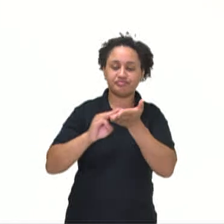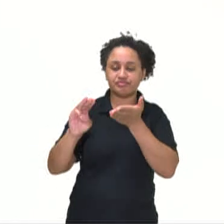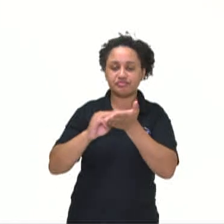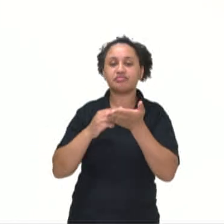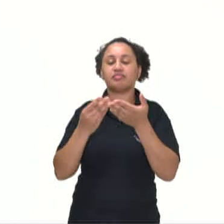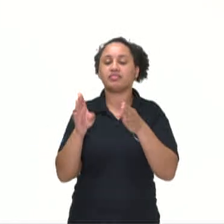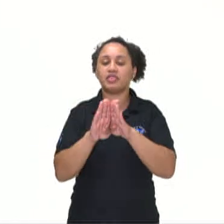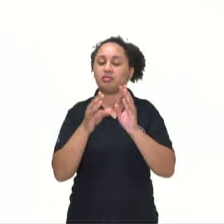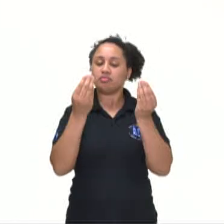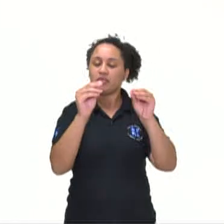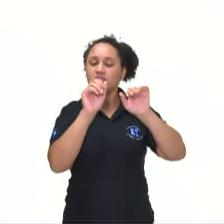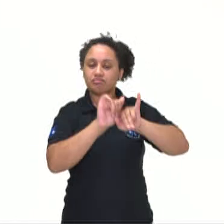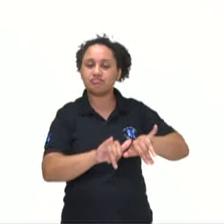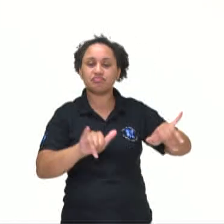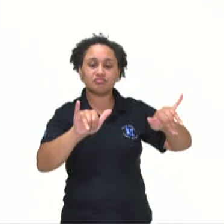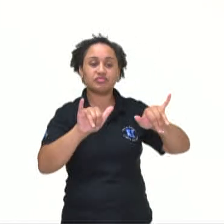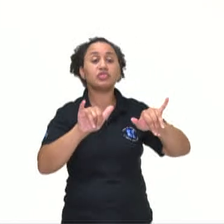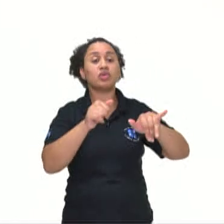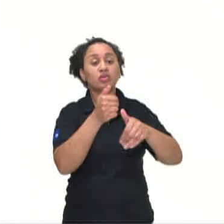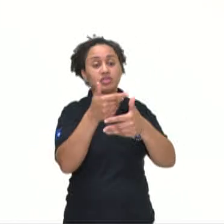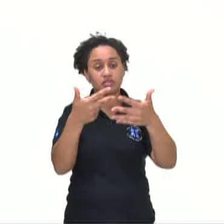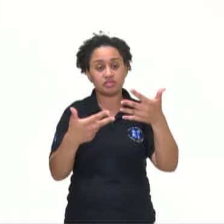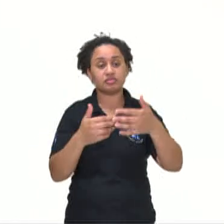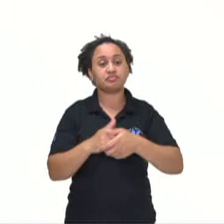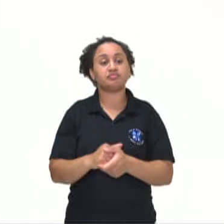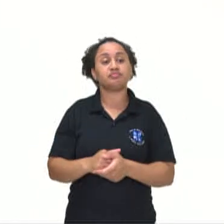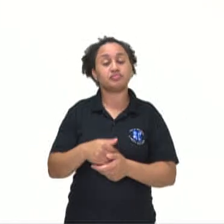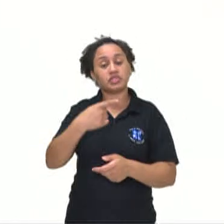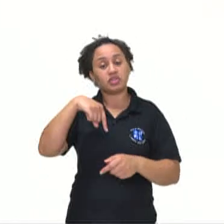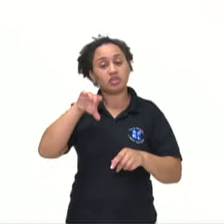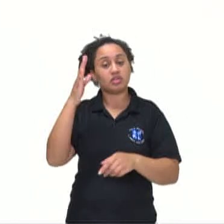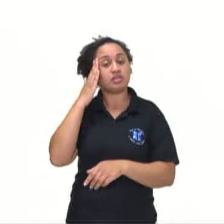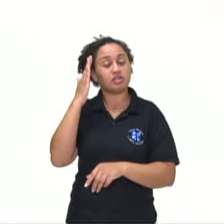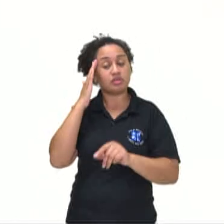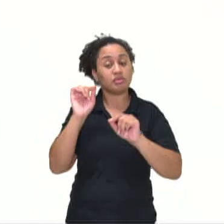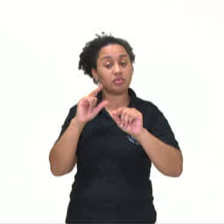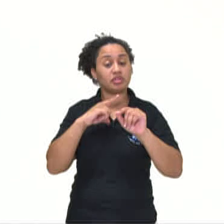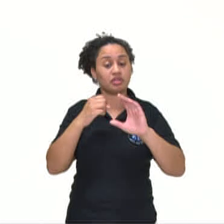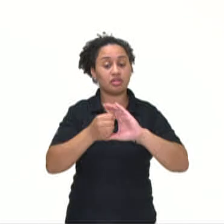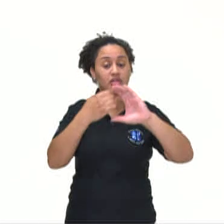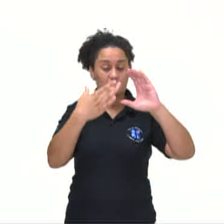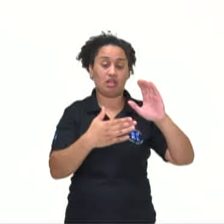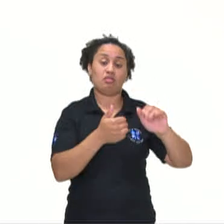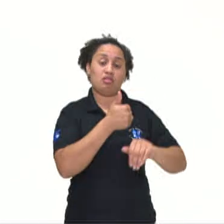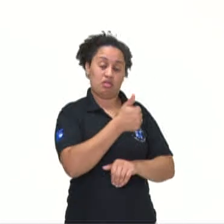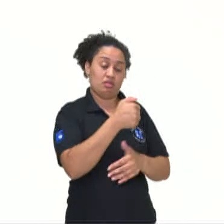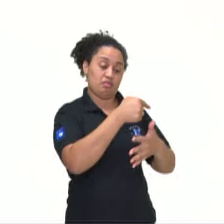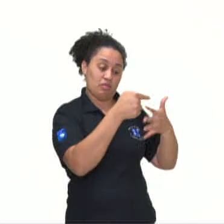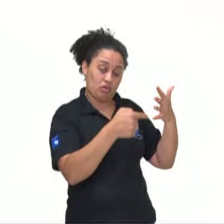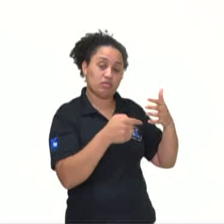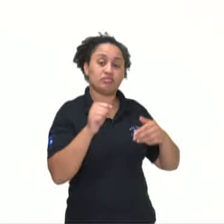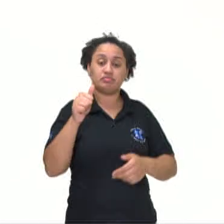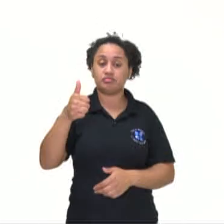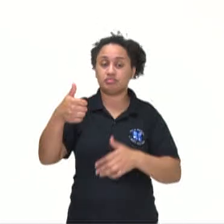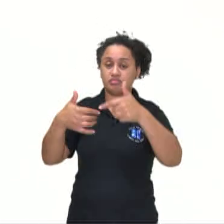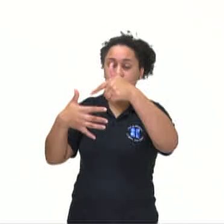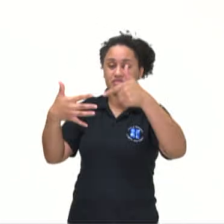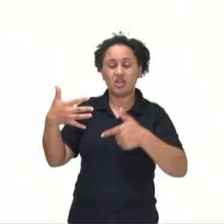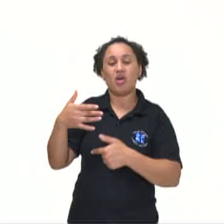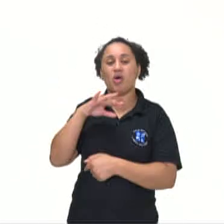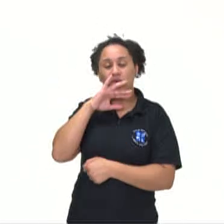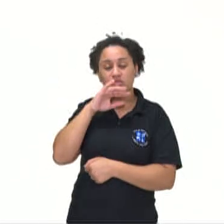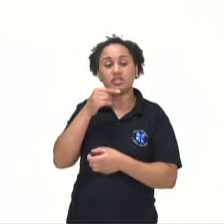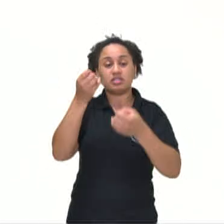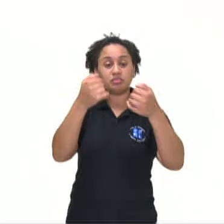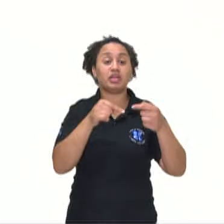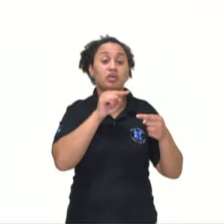de conteúdo, entre outros. Também sabemos que elas apresentam aspectos positivos e negativos. Descreva uma